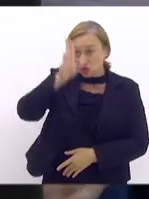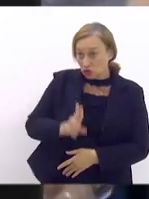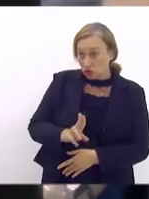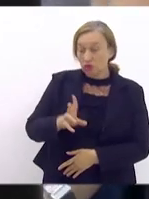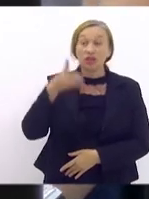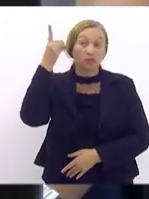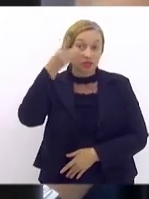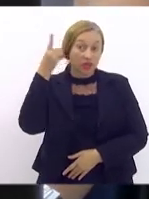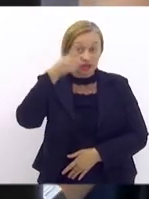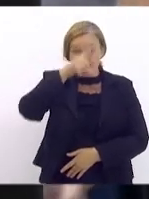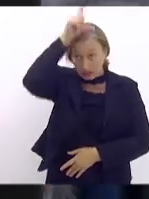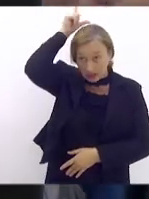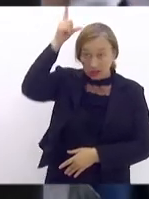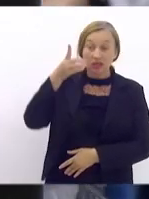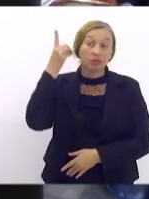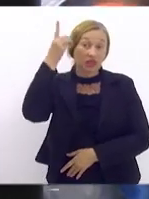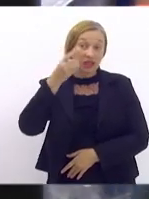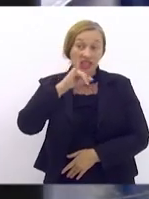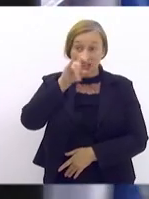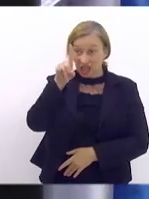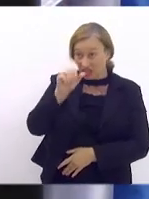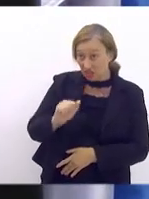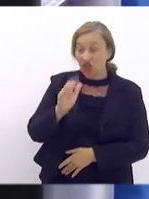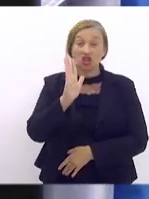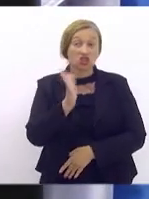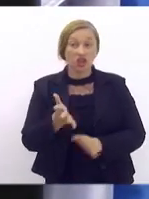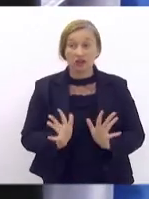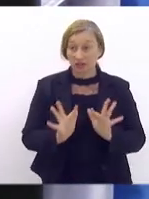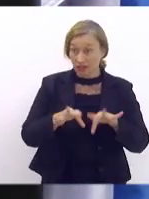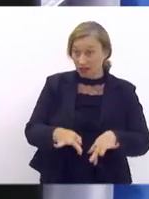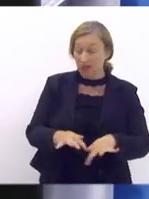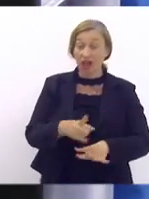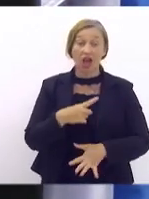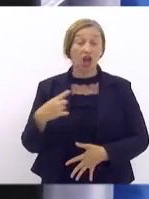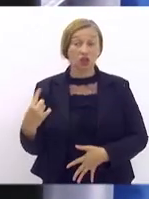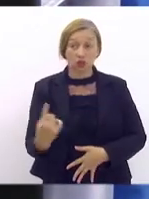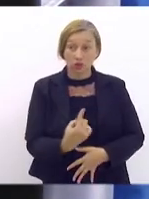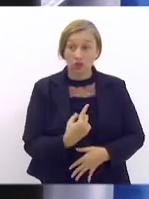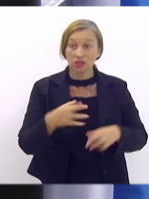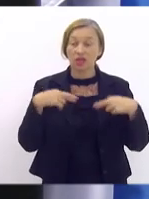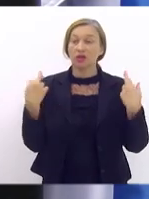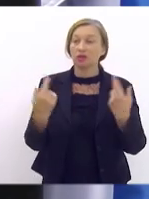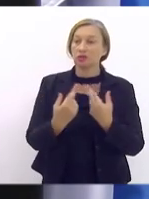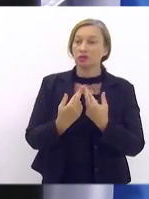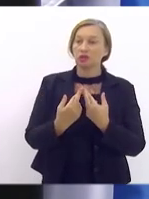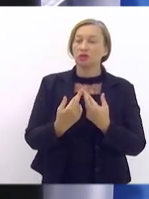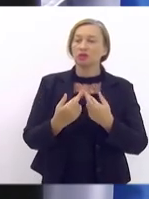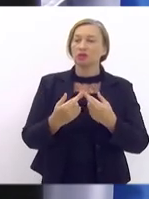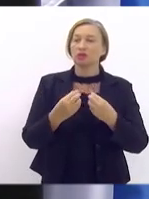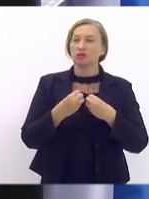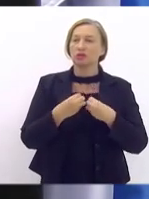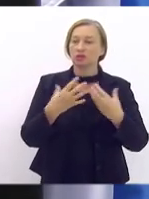deputado Spago, deputada Índia Armelau, e já encerrando a nossa audiência